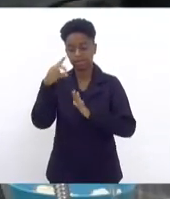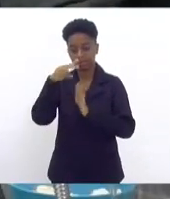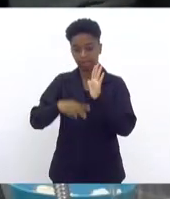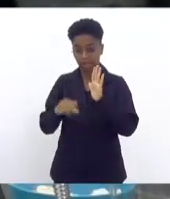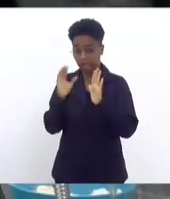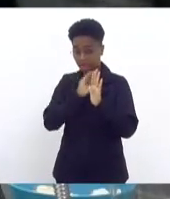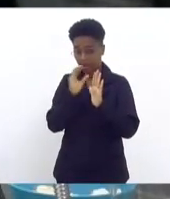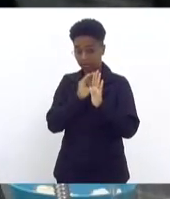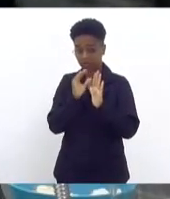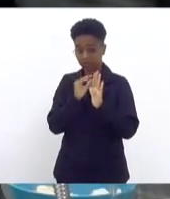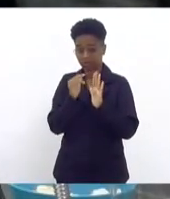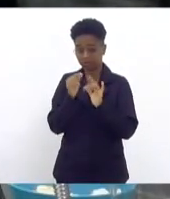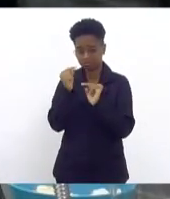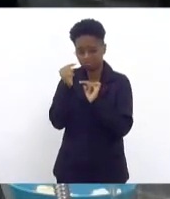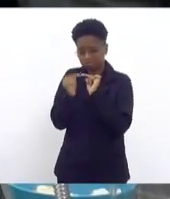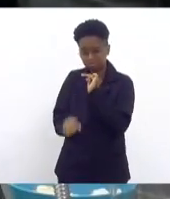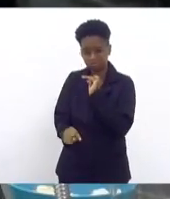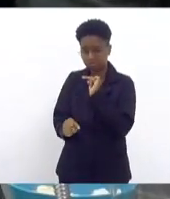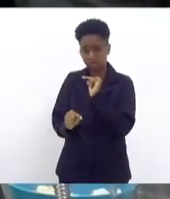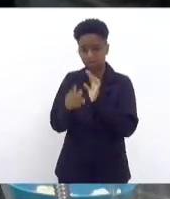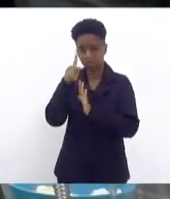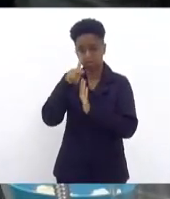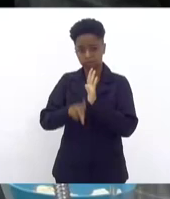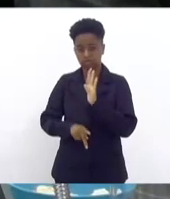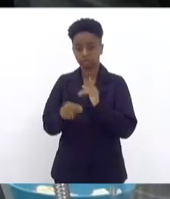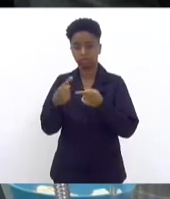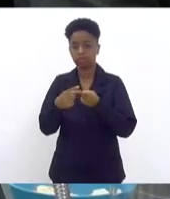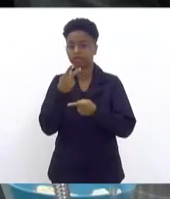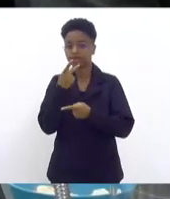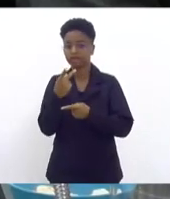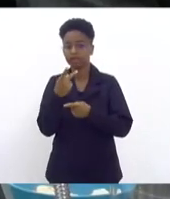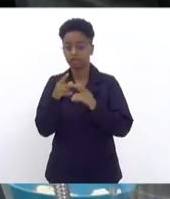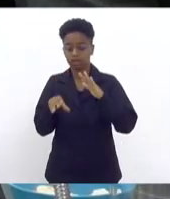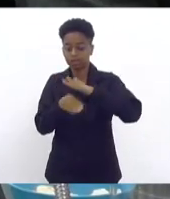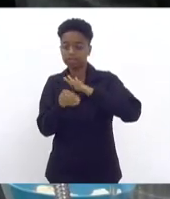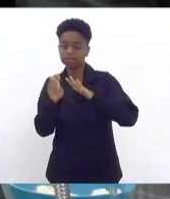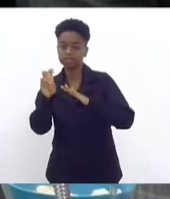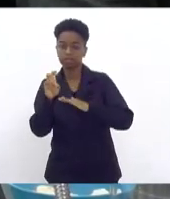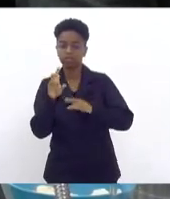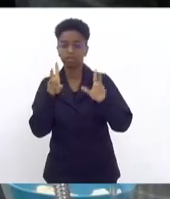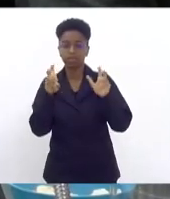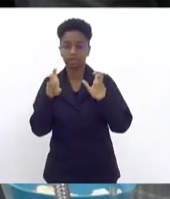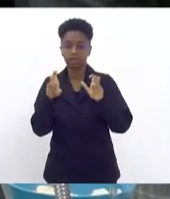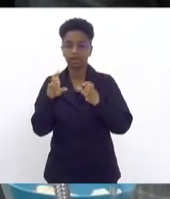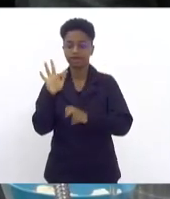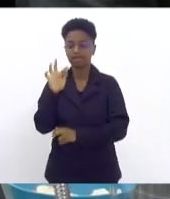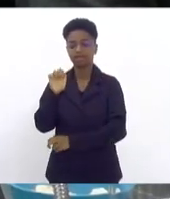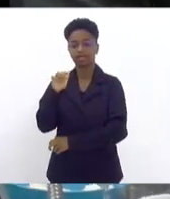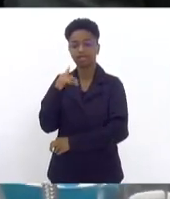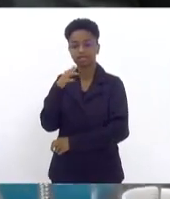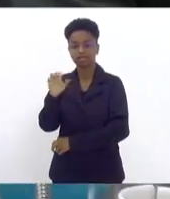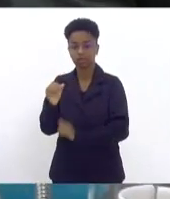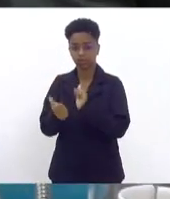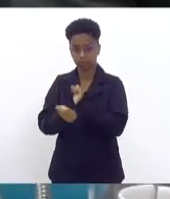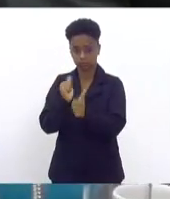aqui, elas não têm relação com o projeto. Falam de... A emenda 5 fala de federações esportivas...